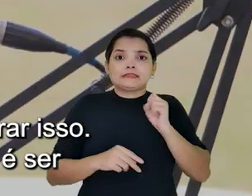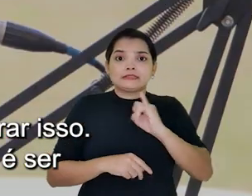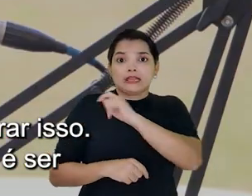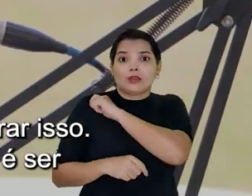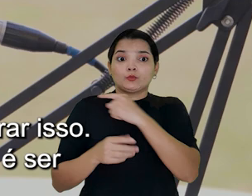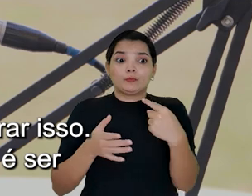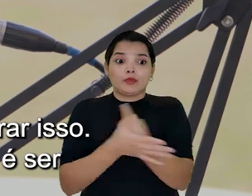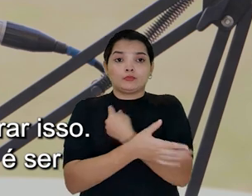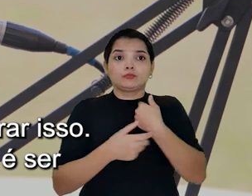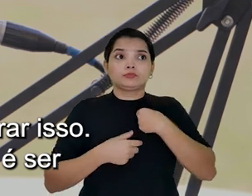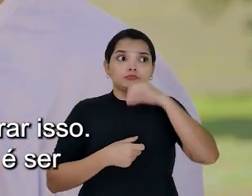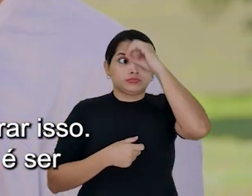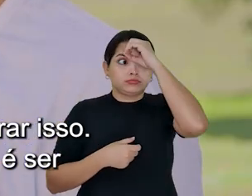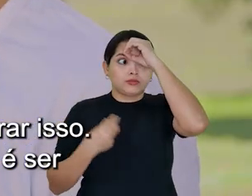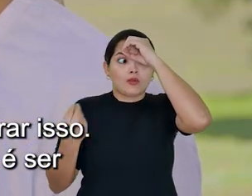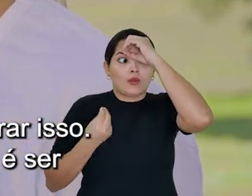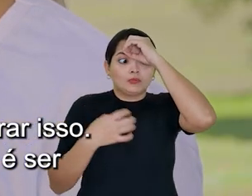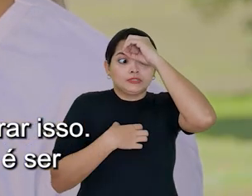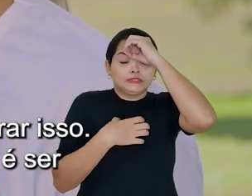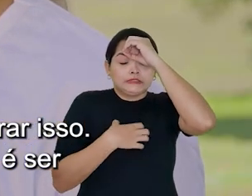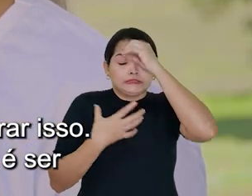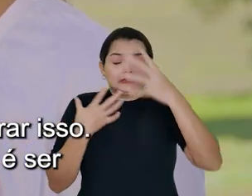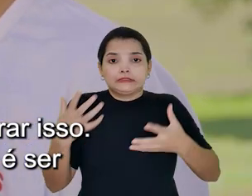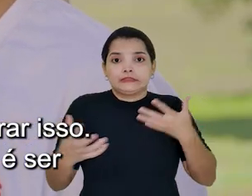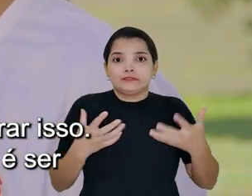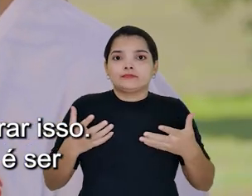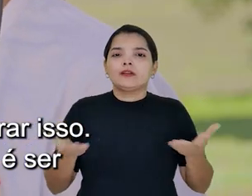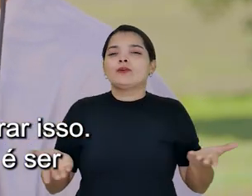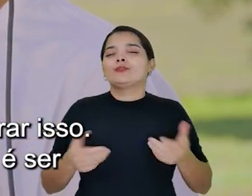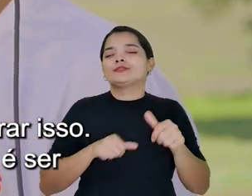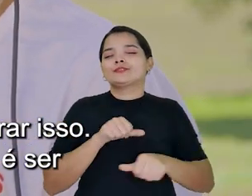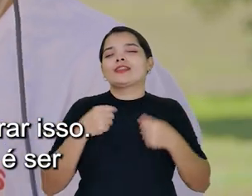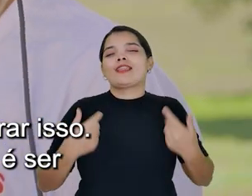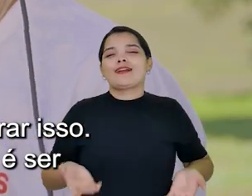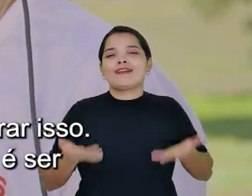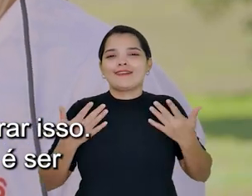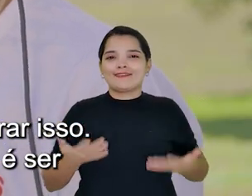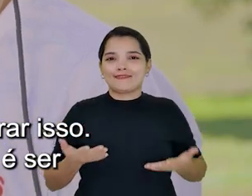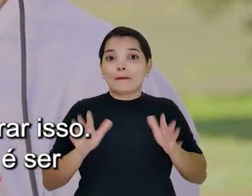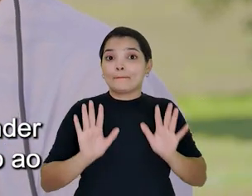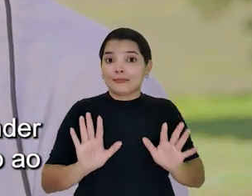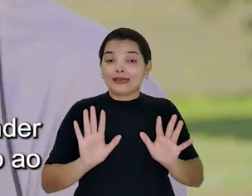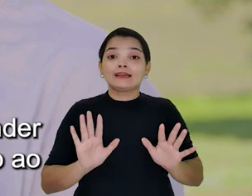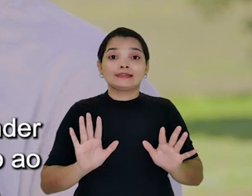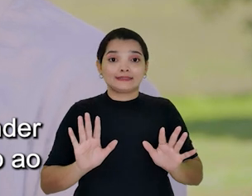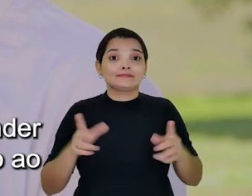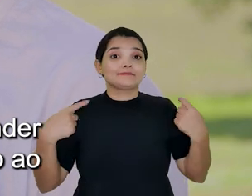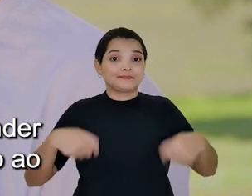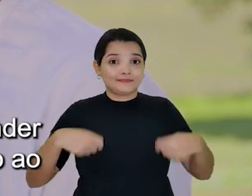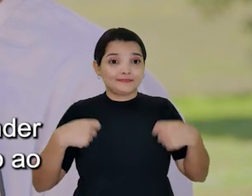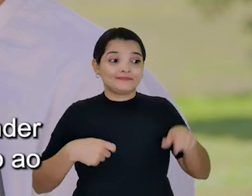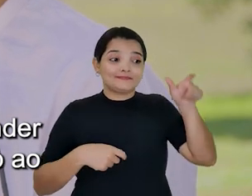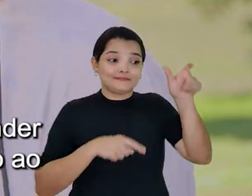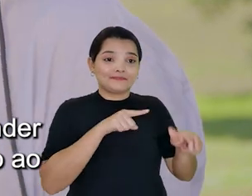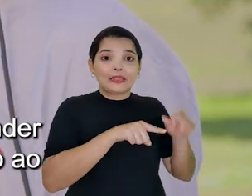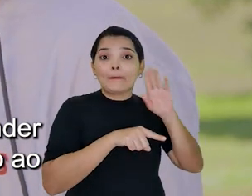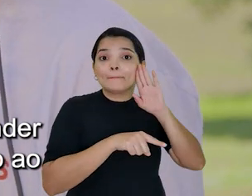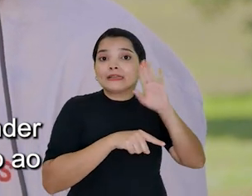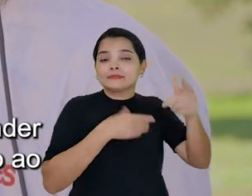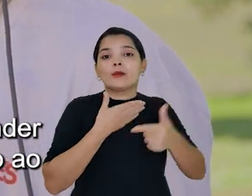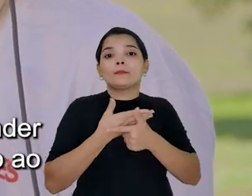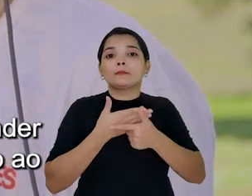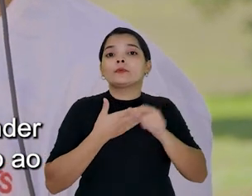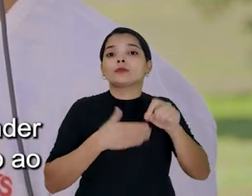souber Sim sim pode tirar isso porque na verdade e o que o professor precisa é ser esse mediador então